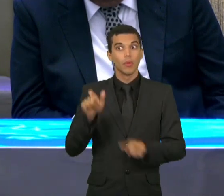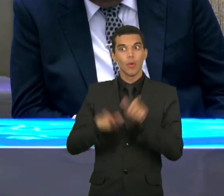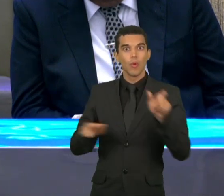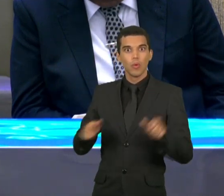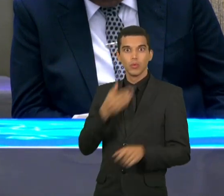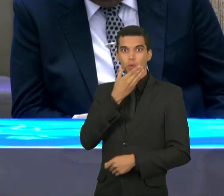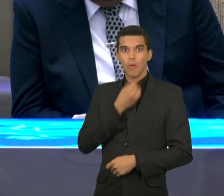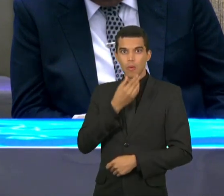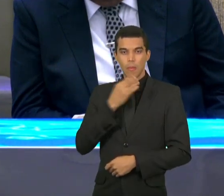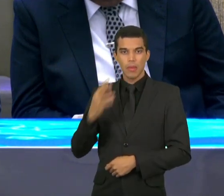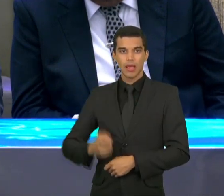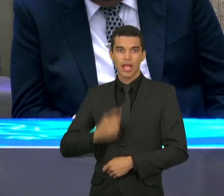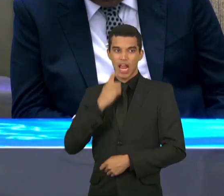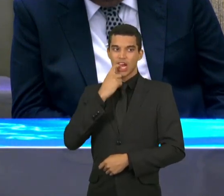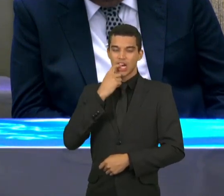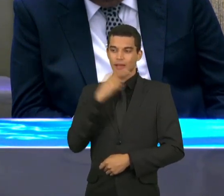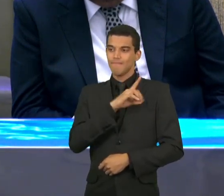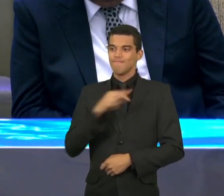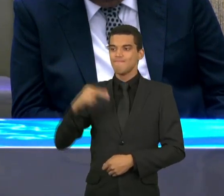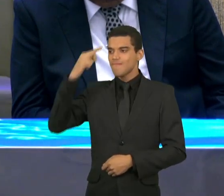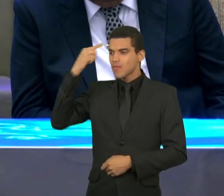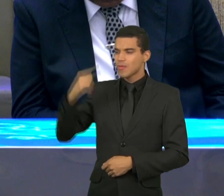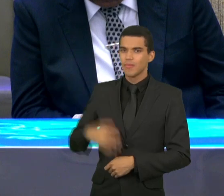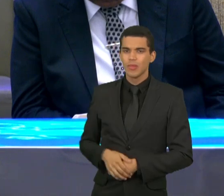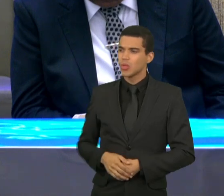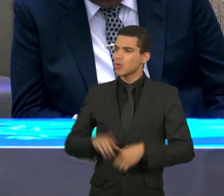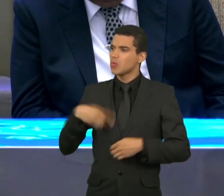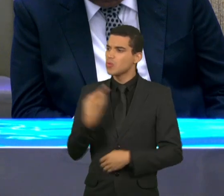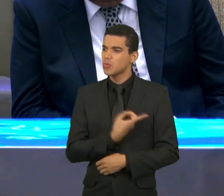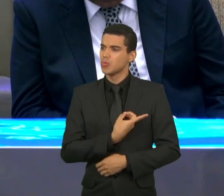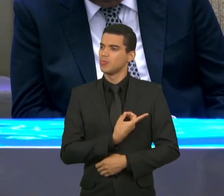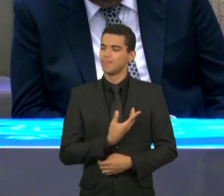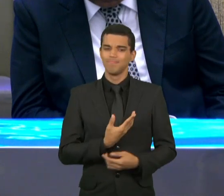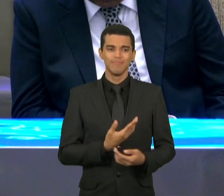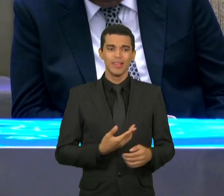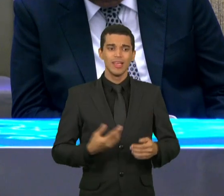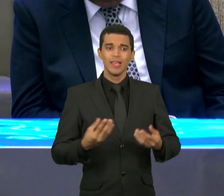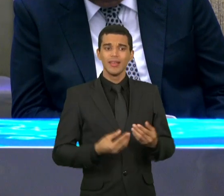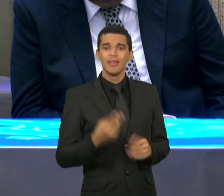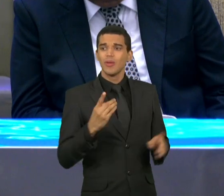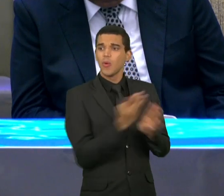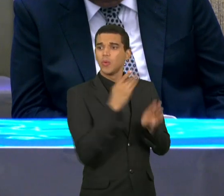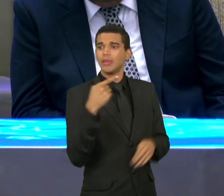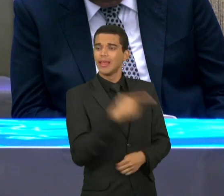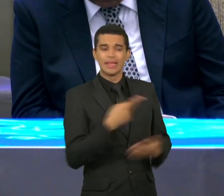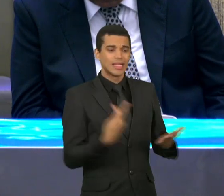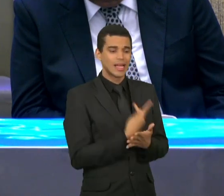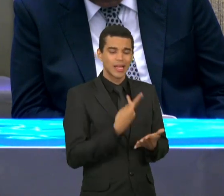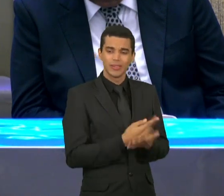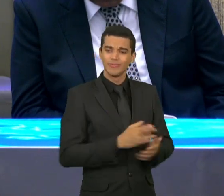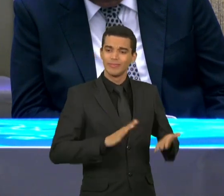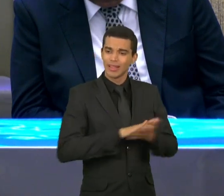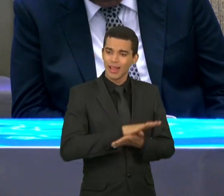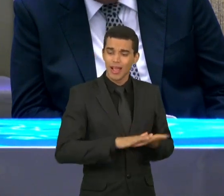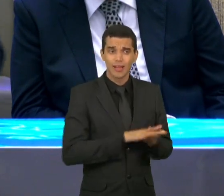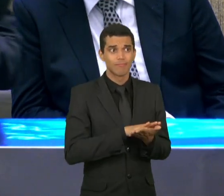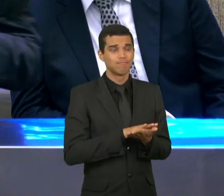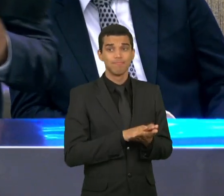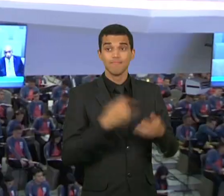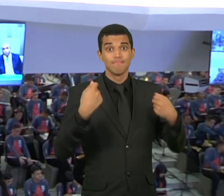coisa alguma contra este Daniel, se não procurarmos contra ele na lei do